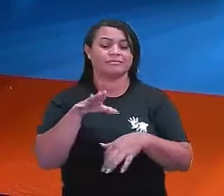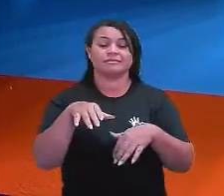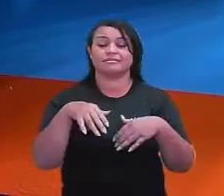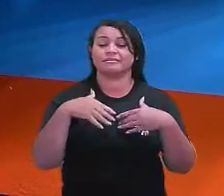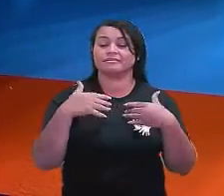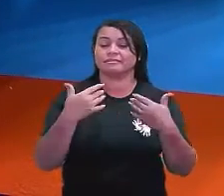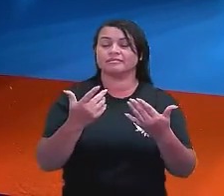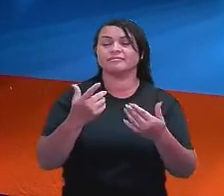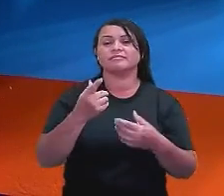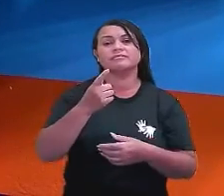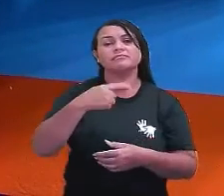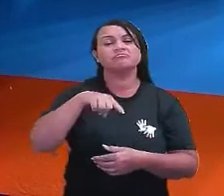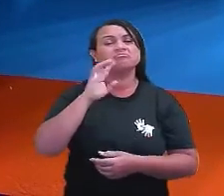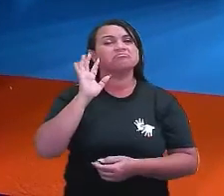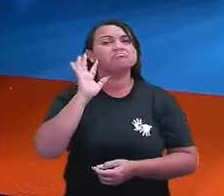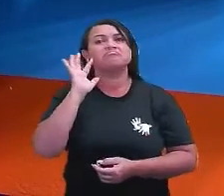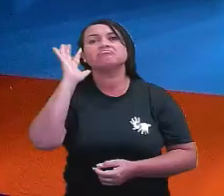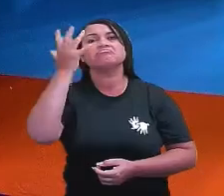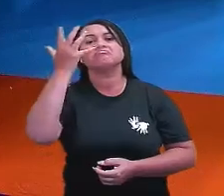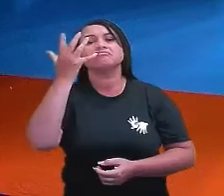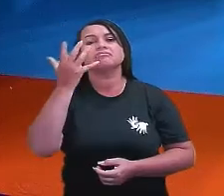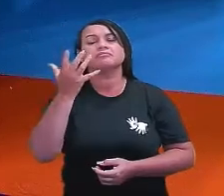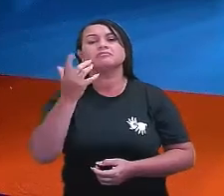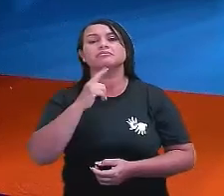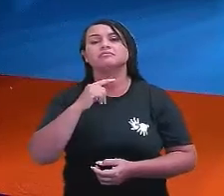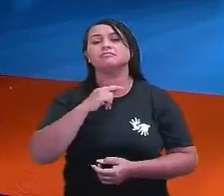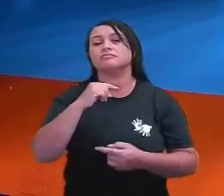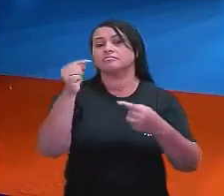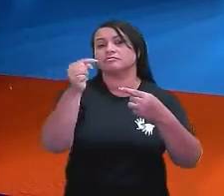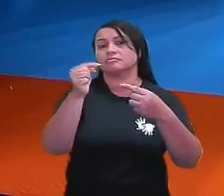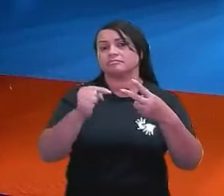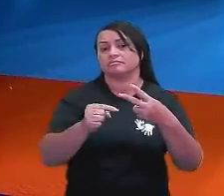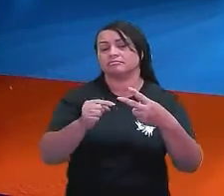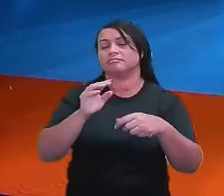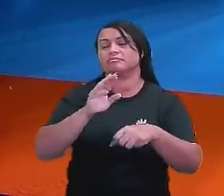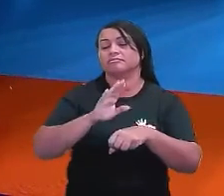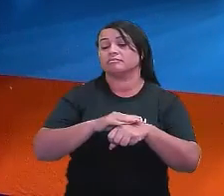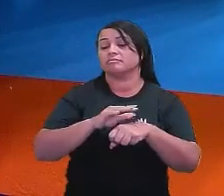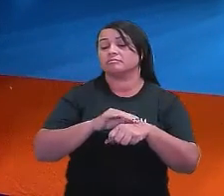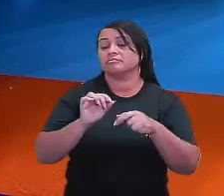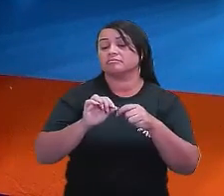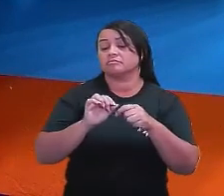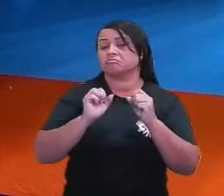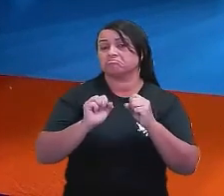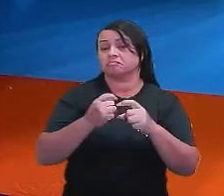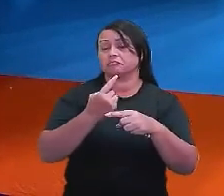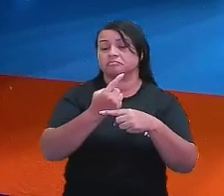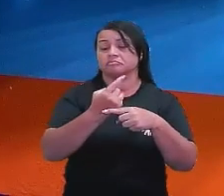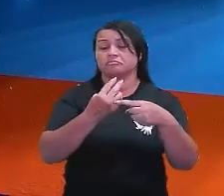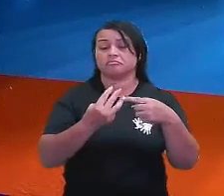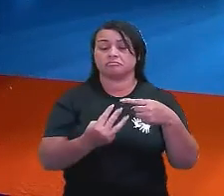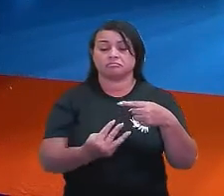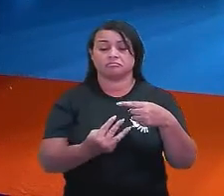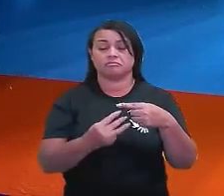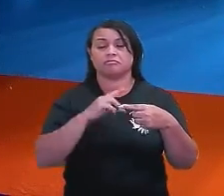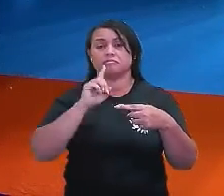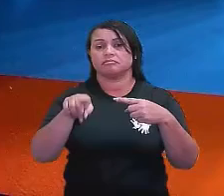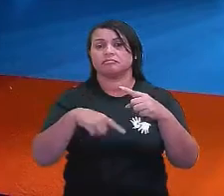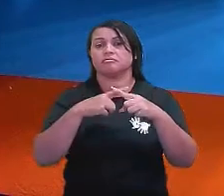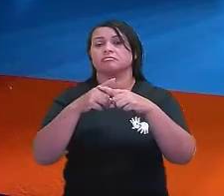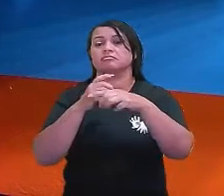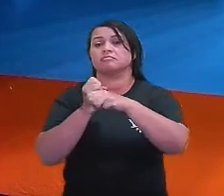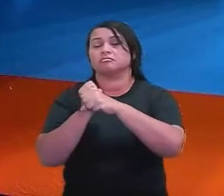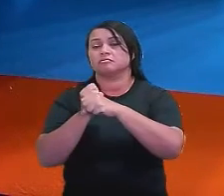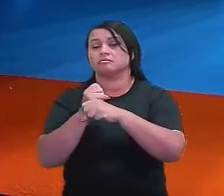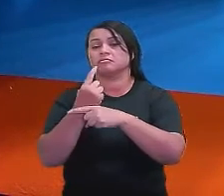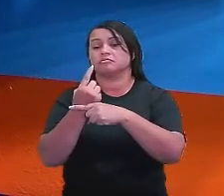aí, você decide, né? Tem as duas formas de fazer. Você pode fazer 1/3 e depois somar mais 1/3,